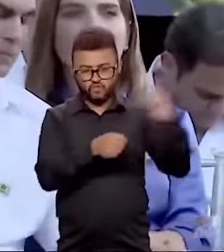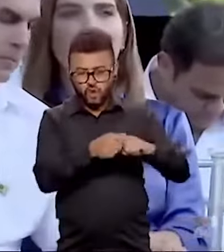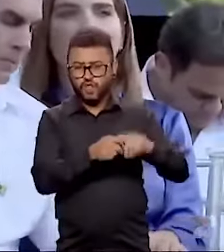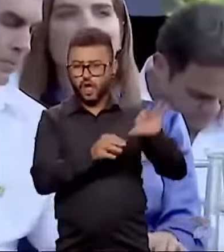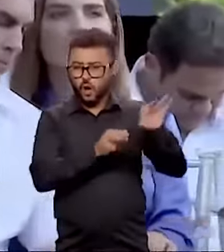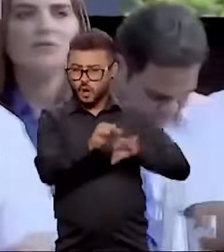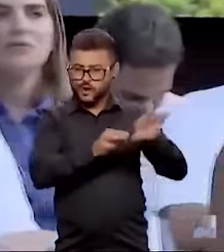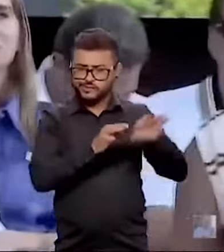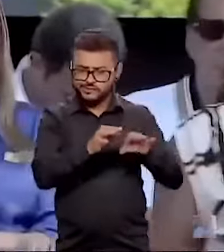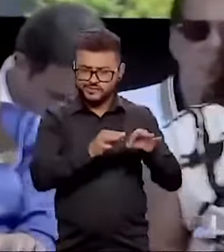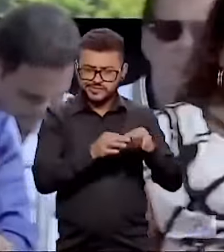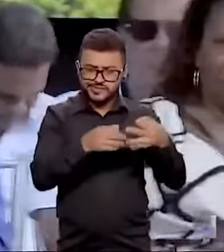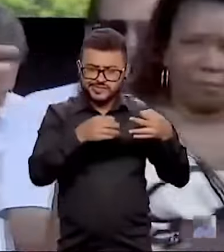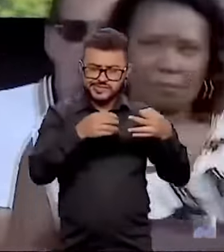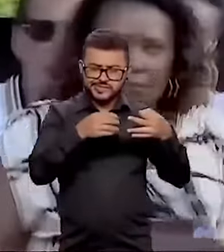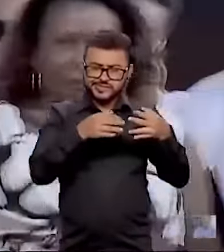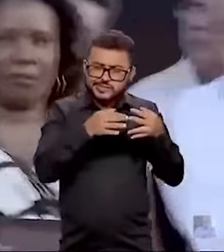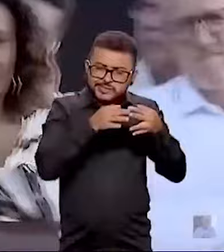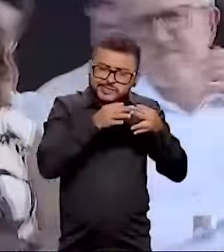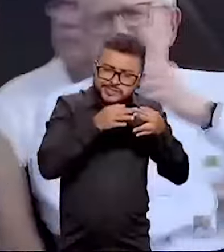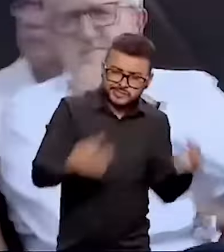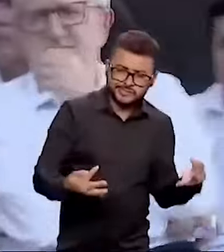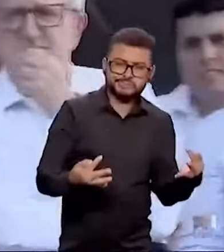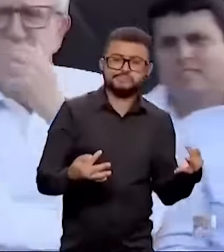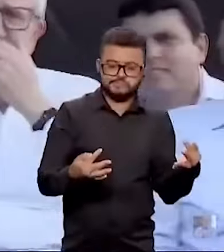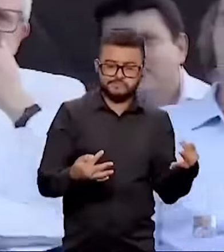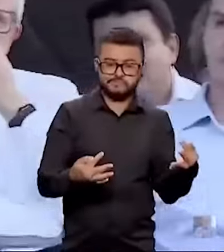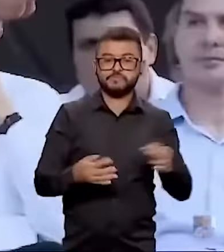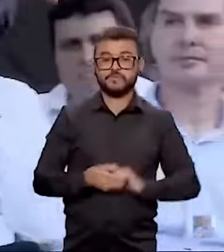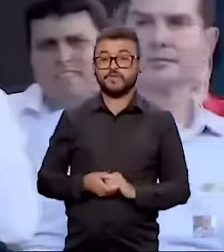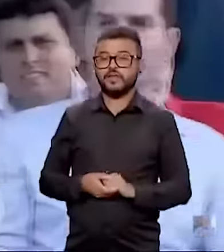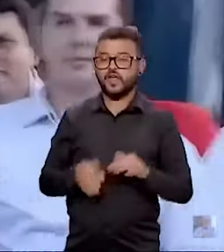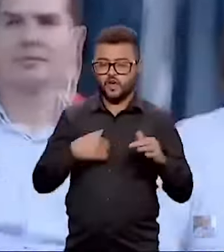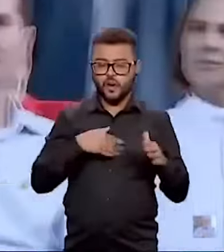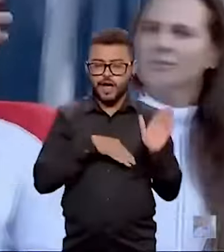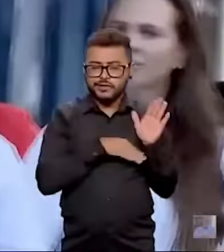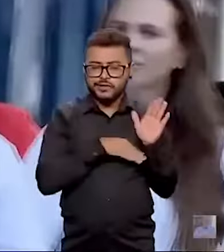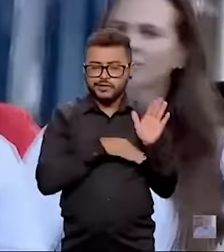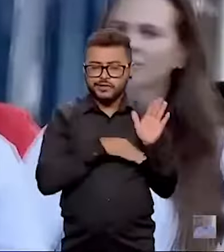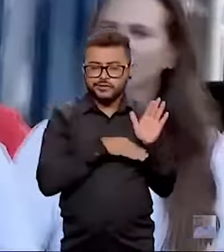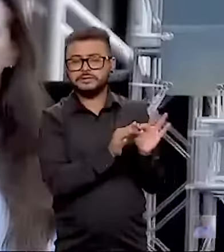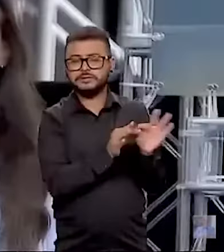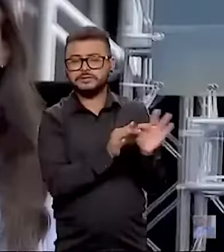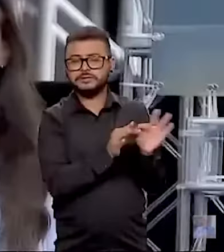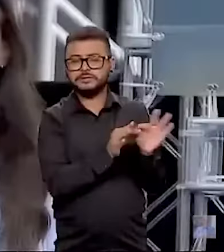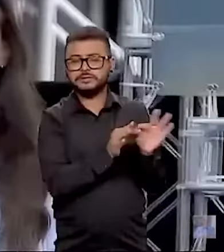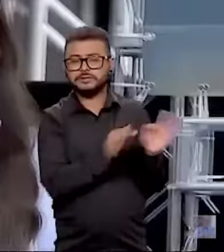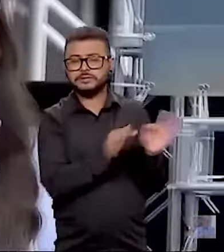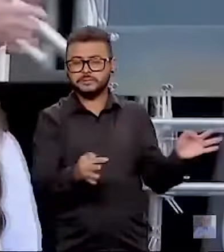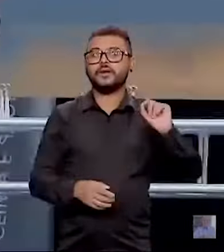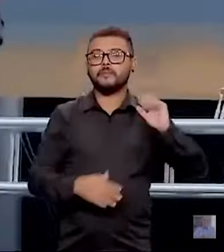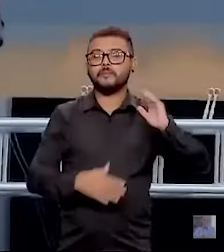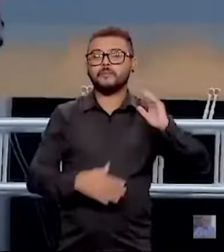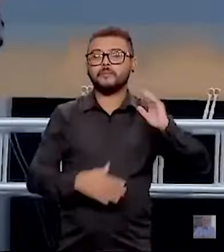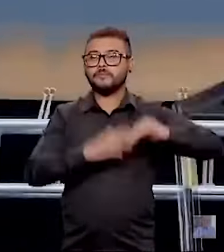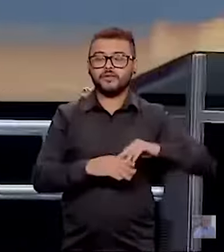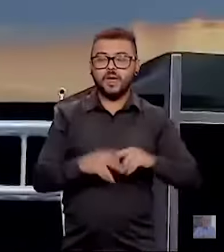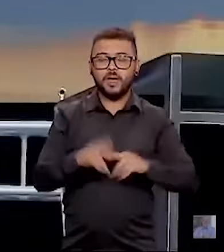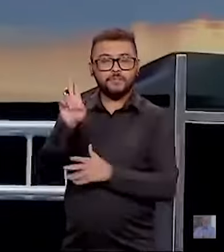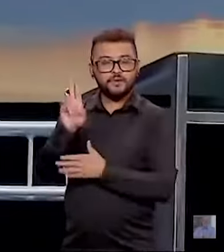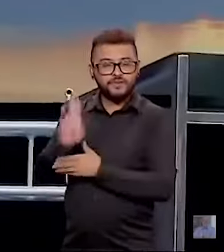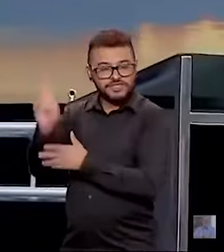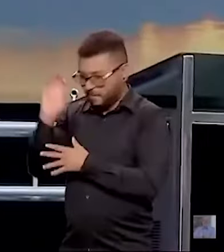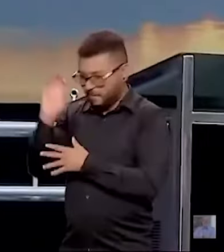E vou recuperar da forma mais simplista possível, da forma mais simples, que a gente